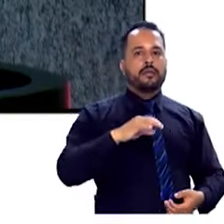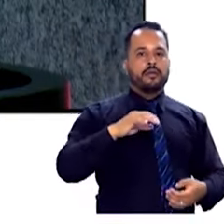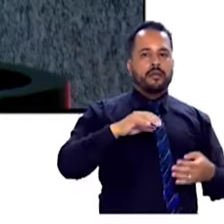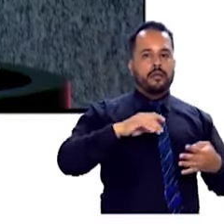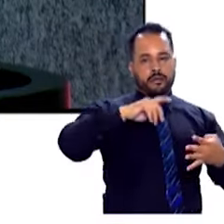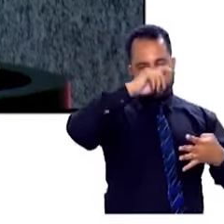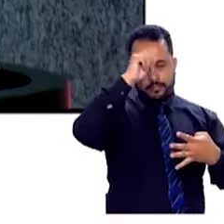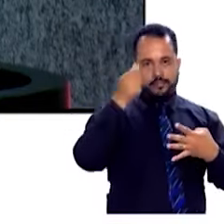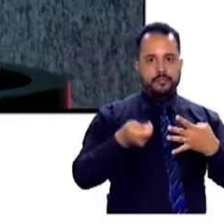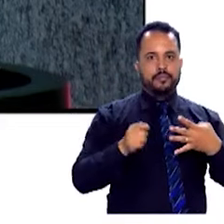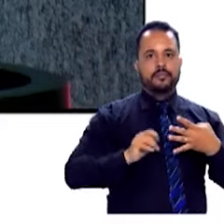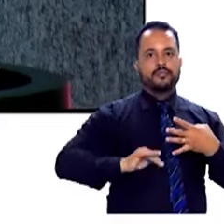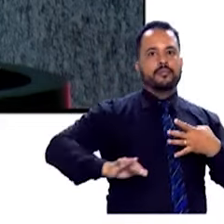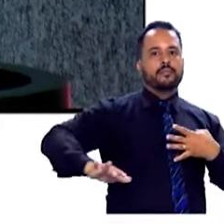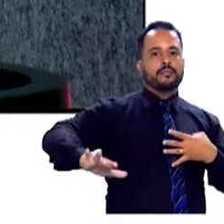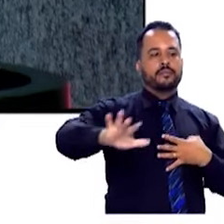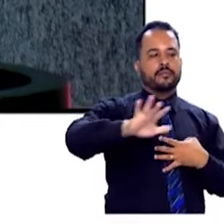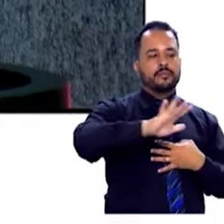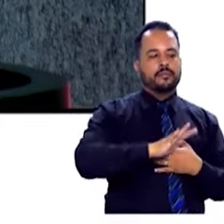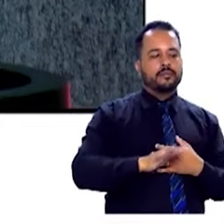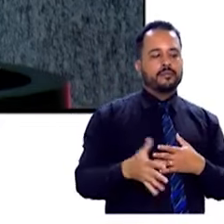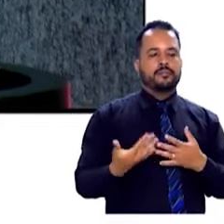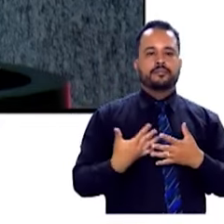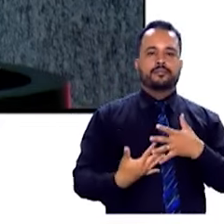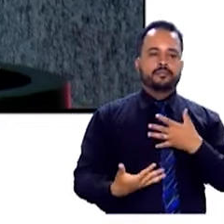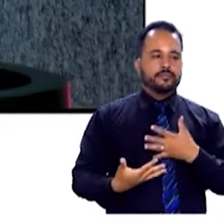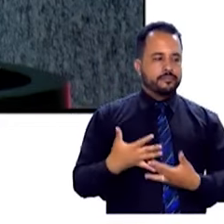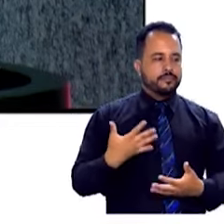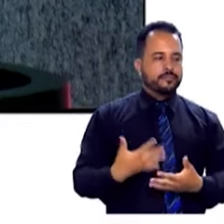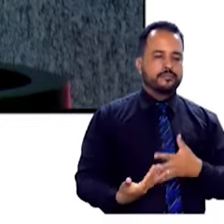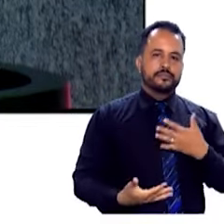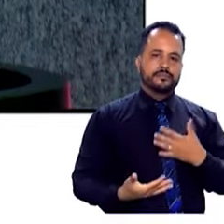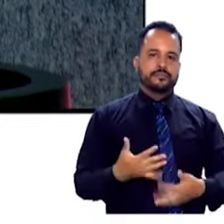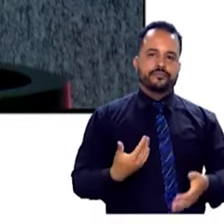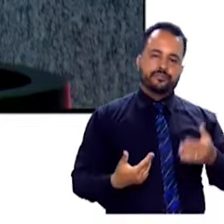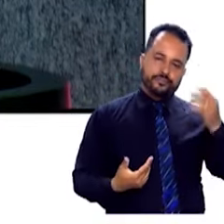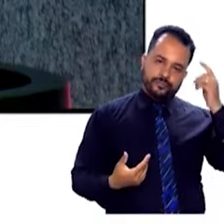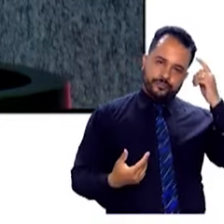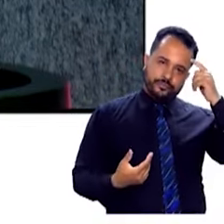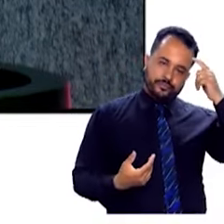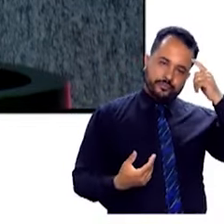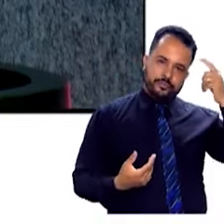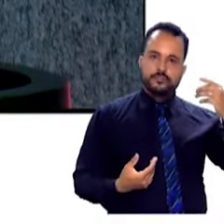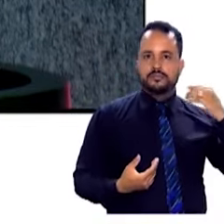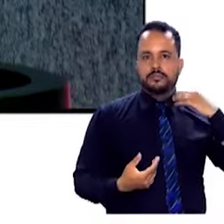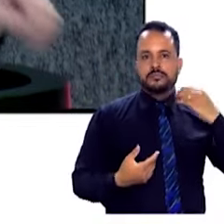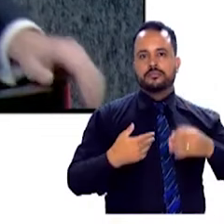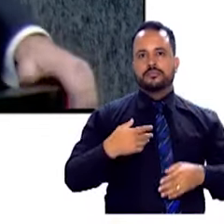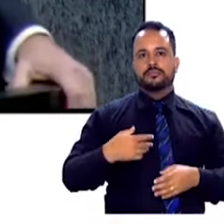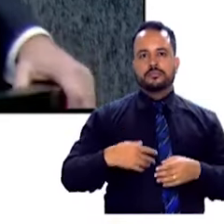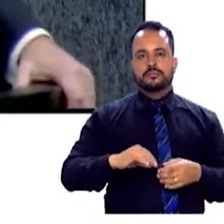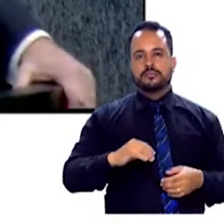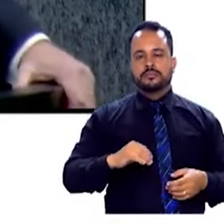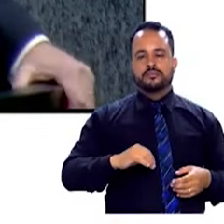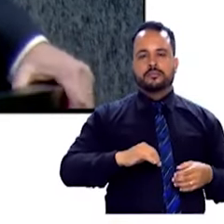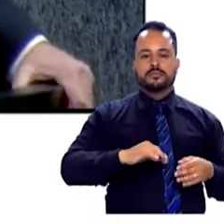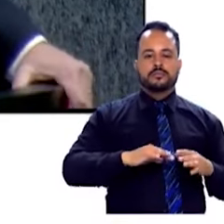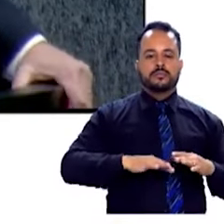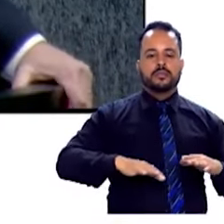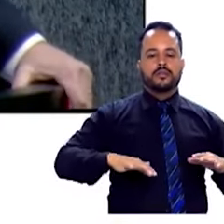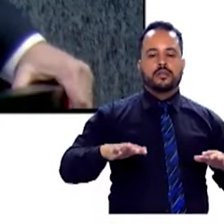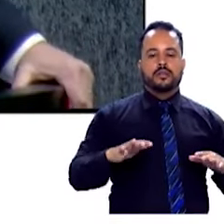juiz Mas pense em casos em que a o tribunal tem tá dividido em que os tribunais tem juízes é um caso famoso Fair child